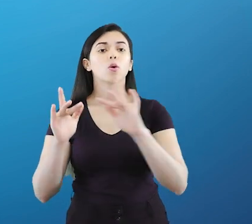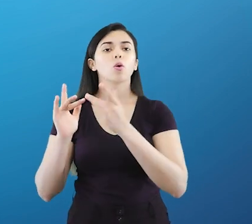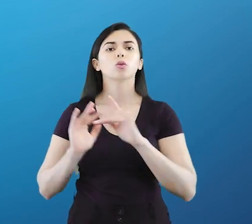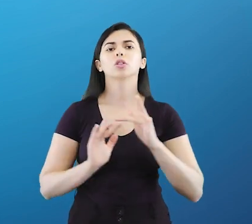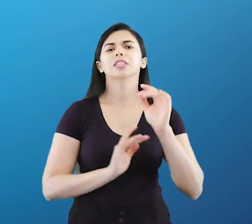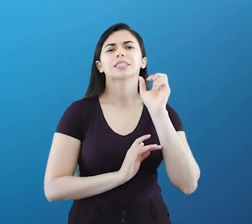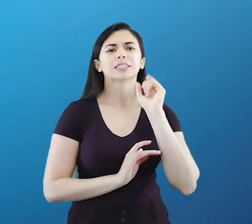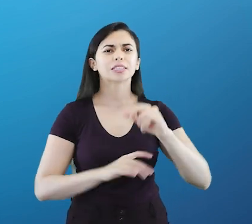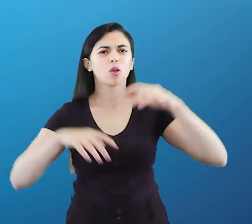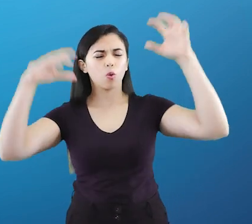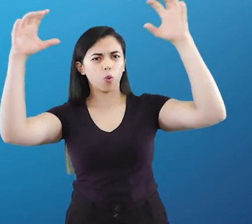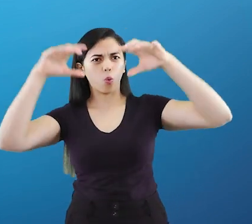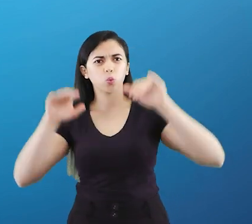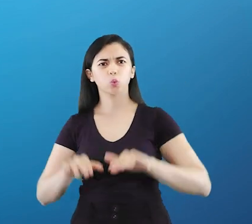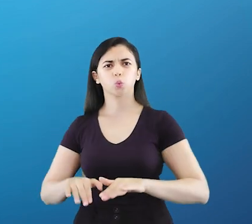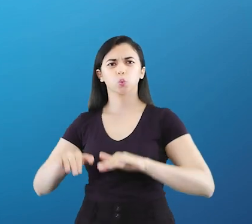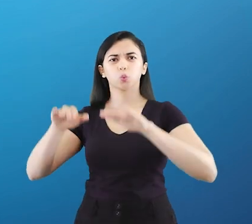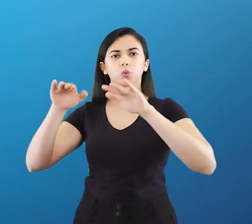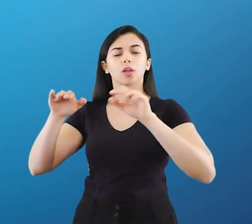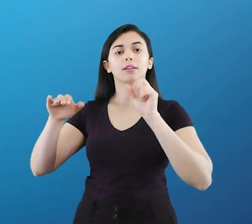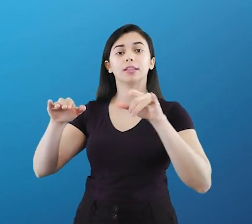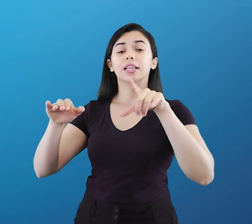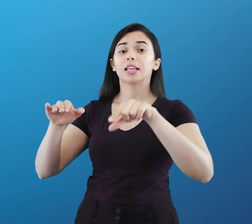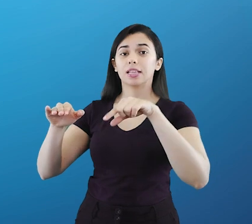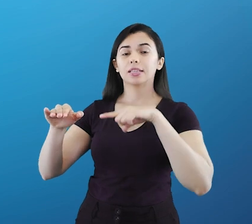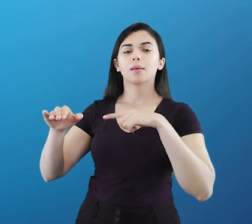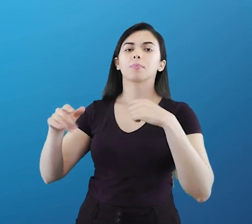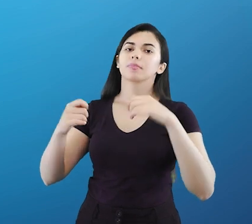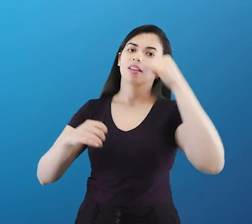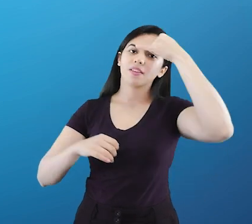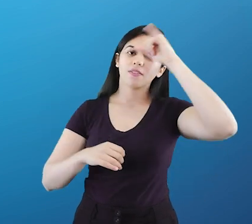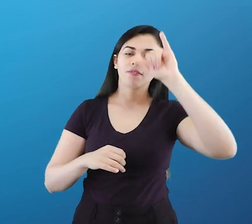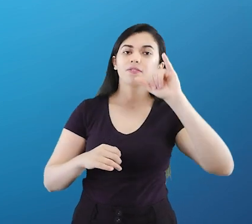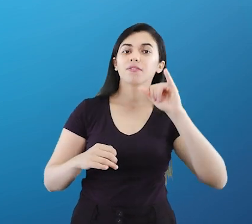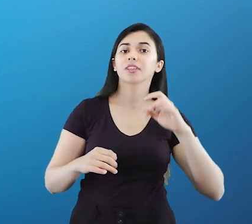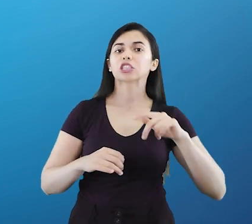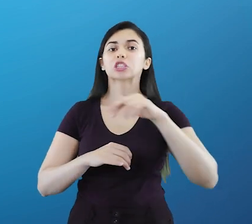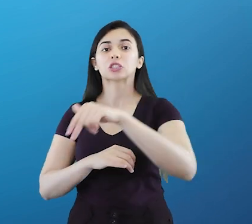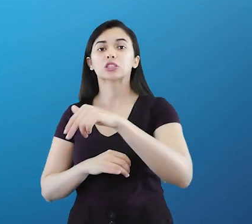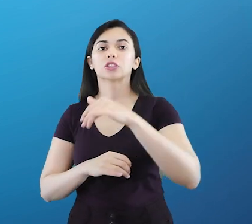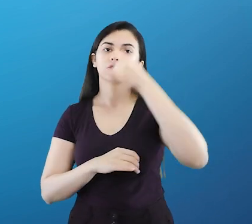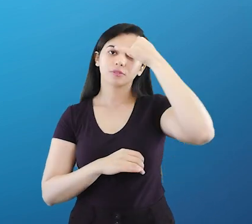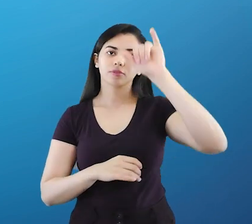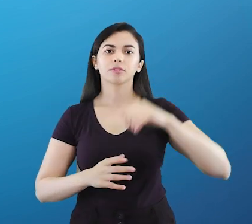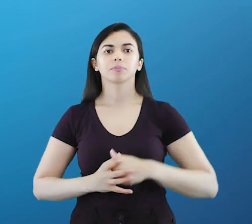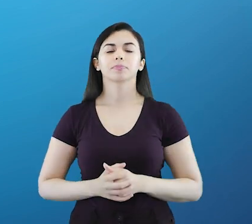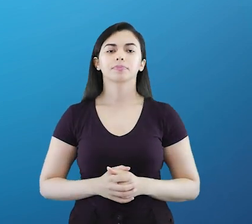enchentes. Então, se tem algum local onde você sabe que está tendo enchentes, evite o contato direto com essa água.